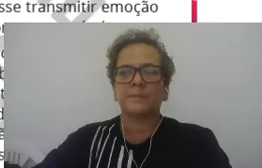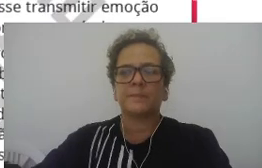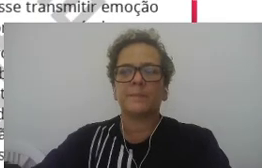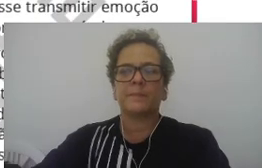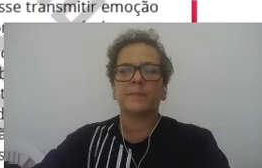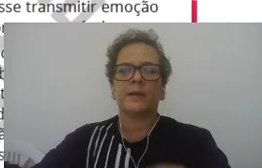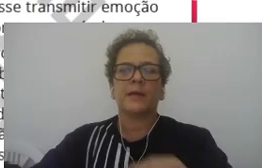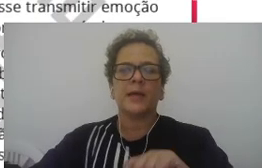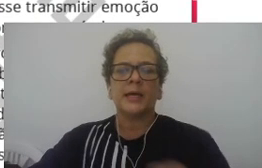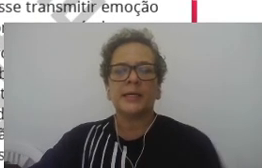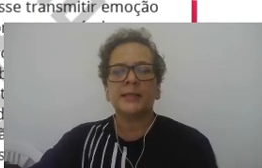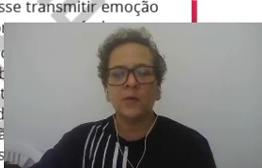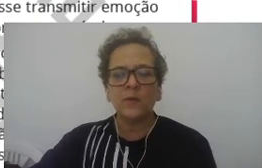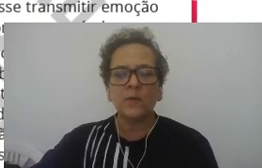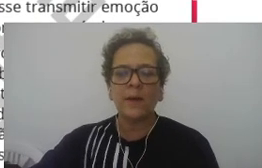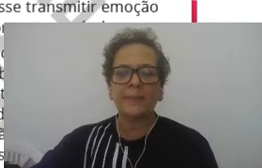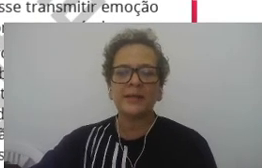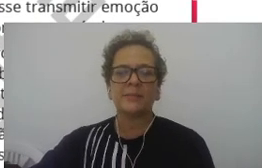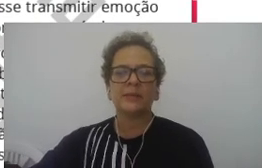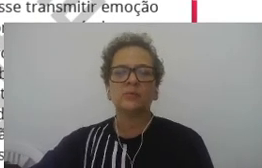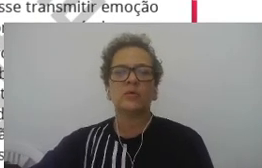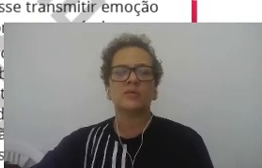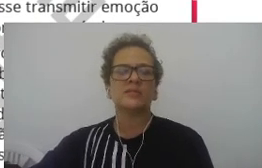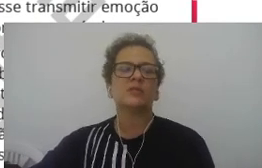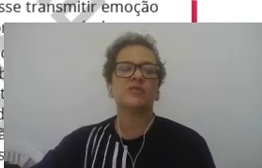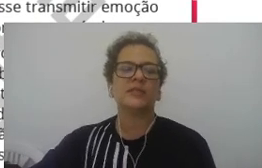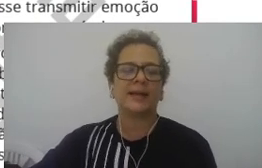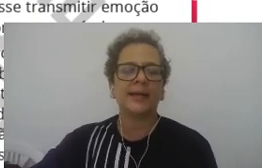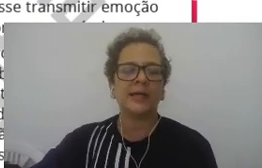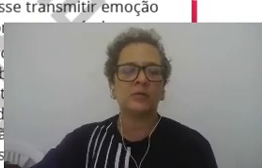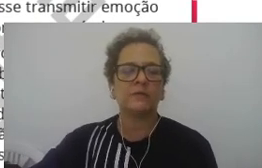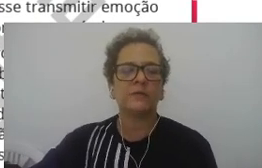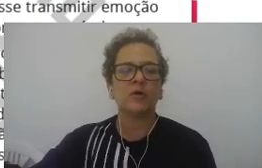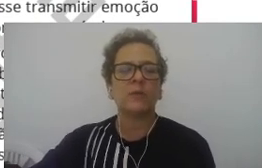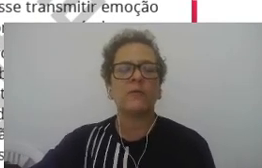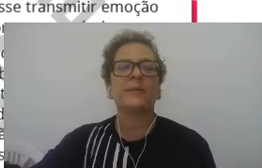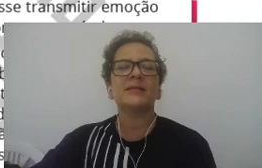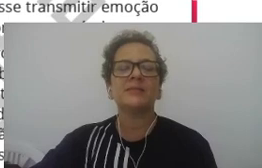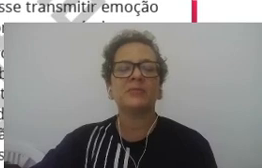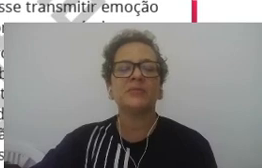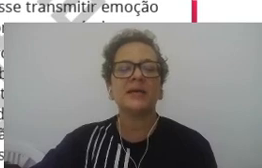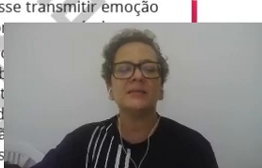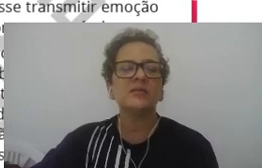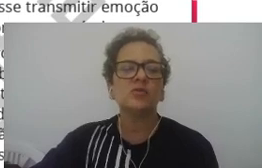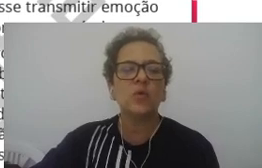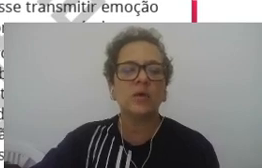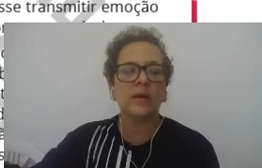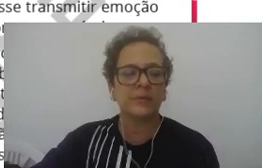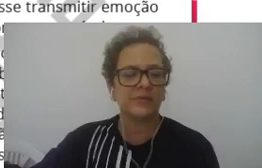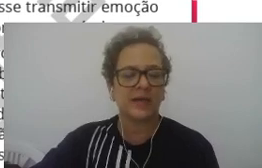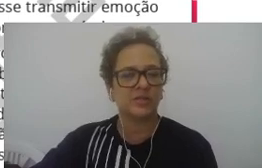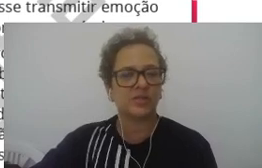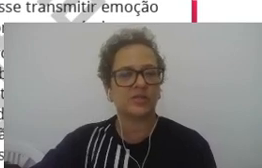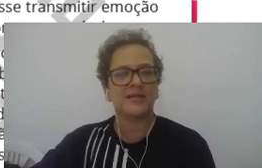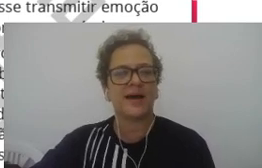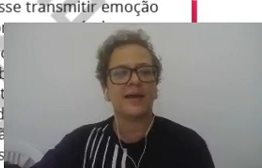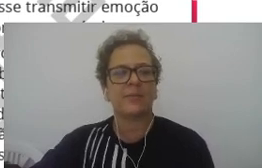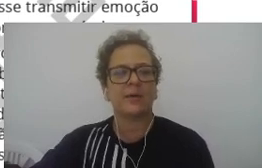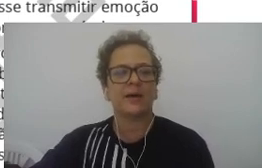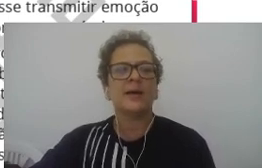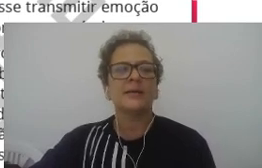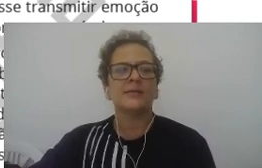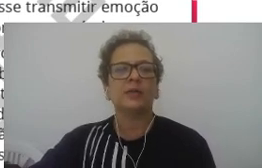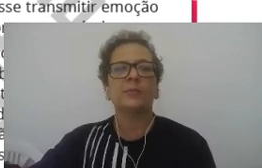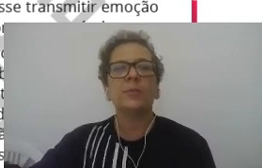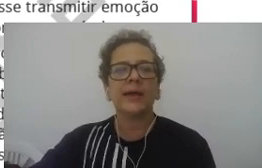nas então o aparecimento do Concílio de Trento foi como o aparecimento da censura para os artistas